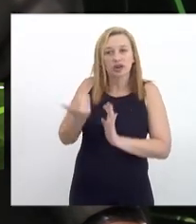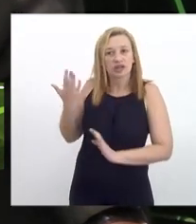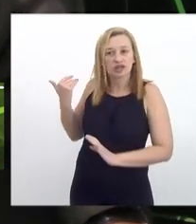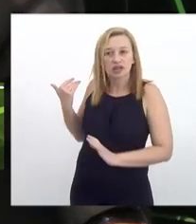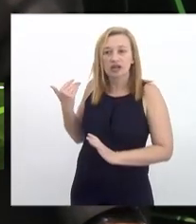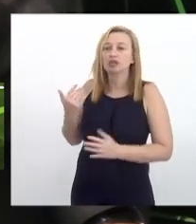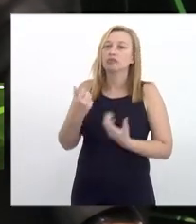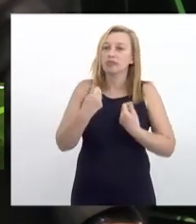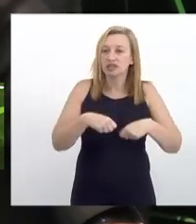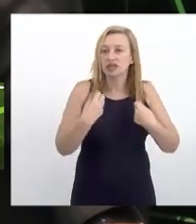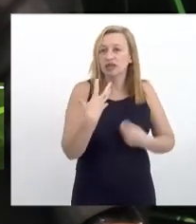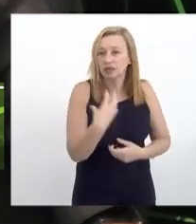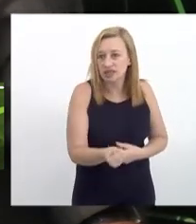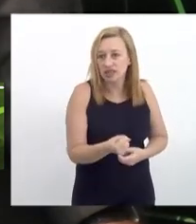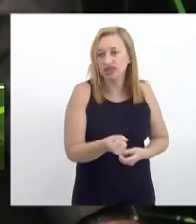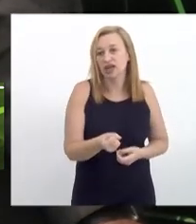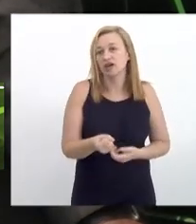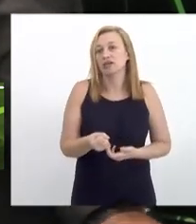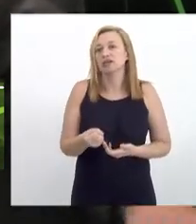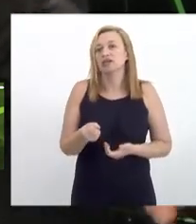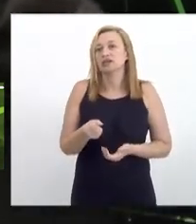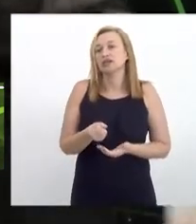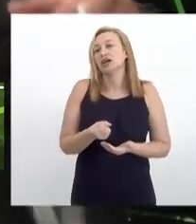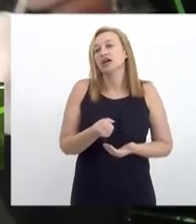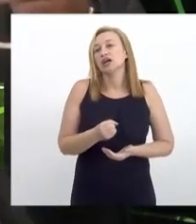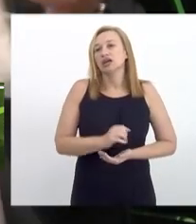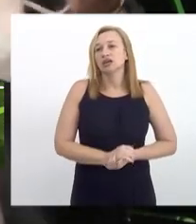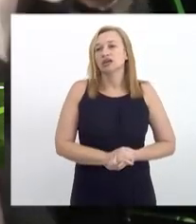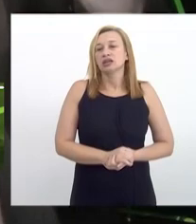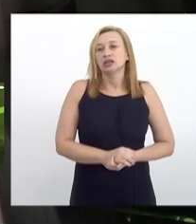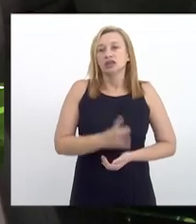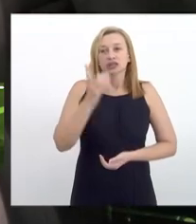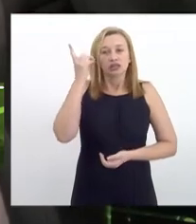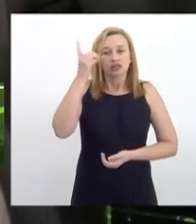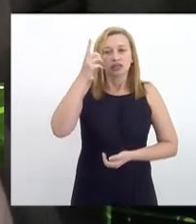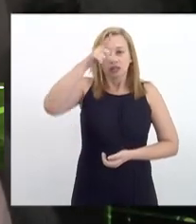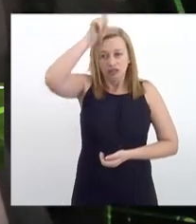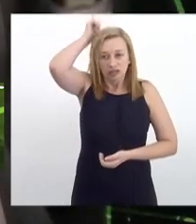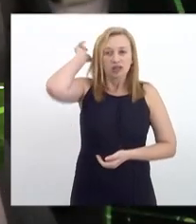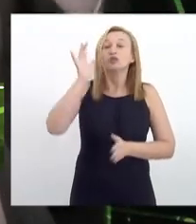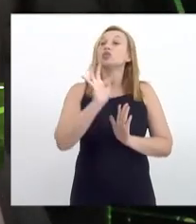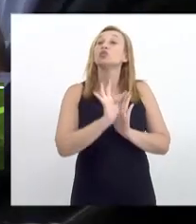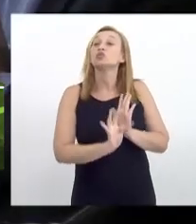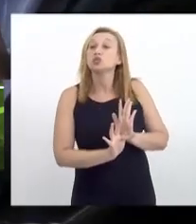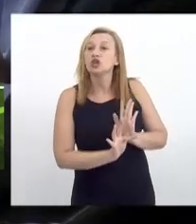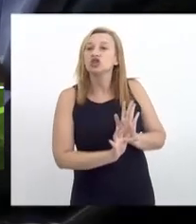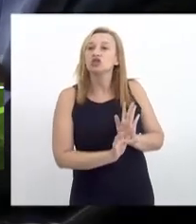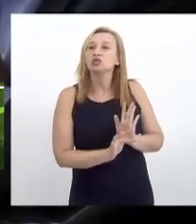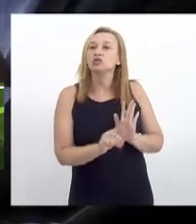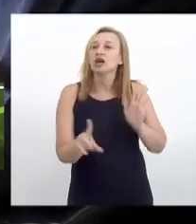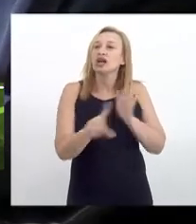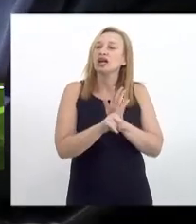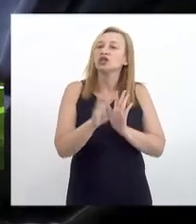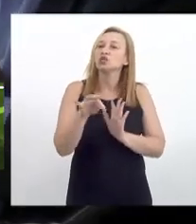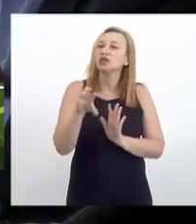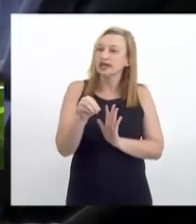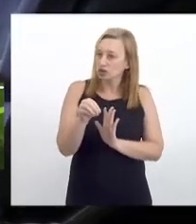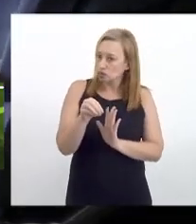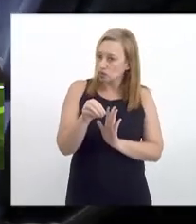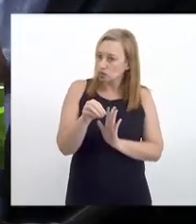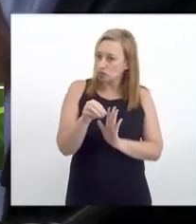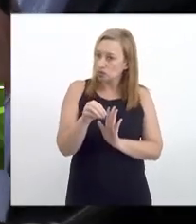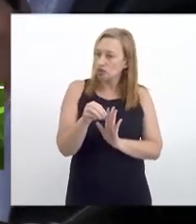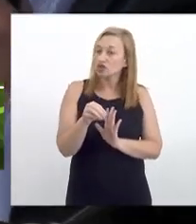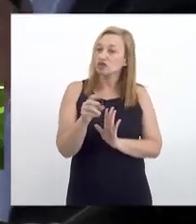ficaríamos em aberto deixa eu para dar o encaminhamento para resolver Luiz no texto da lei do teto então a gente vai